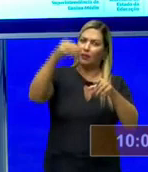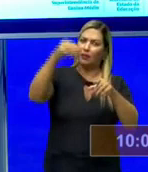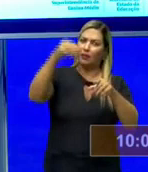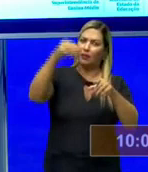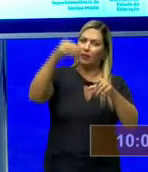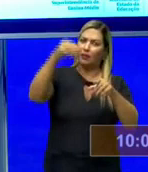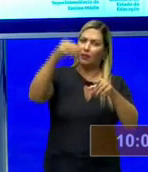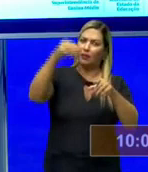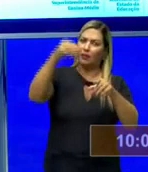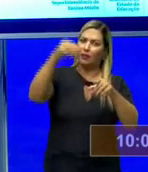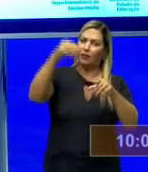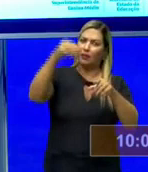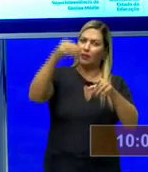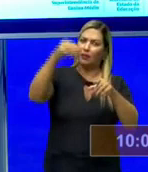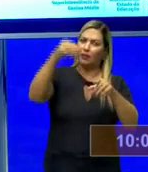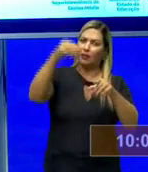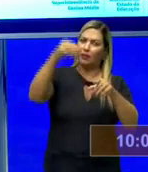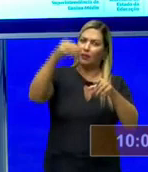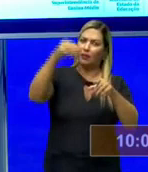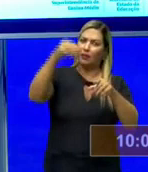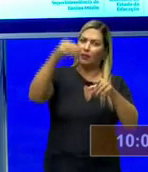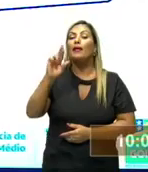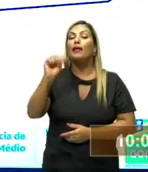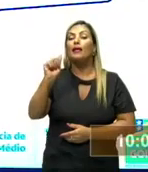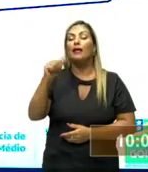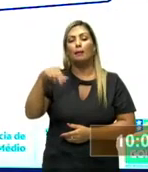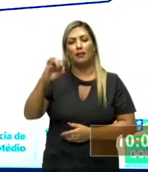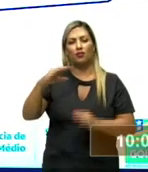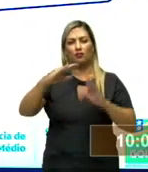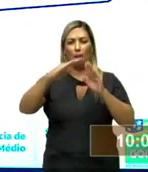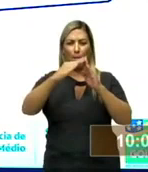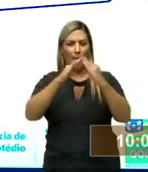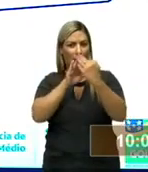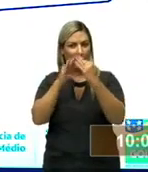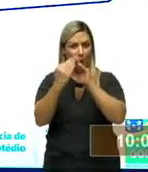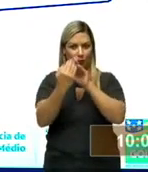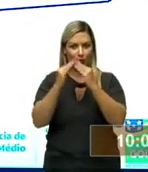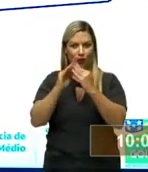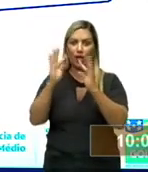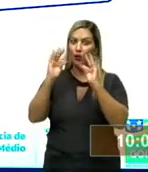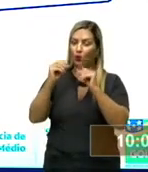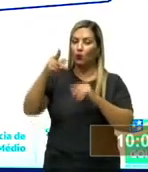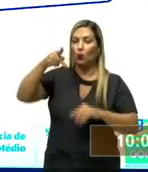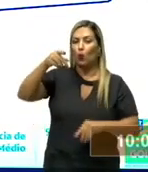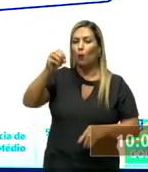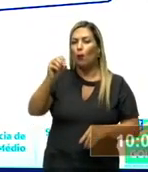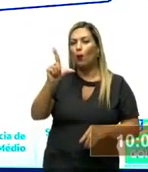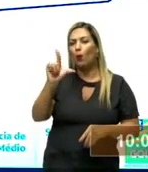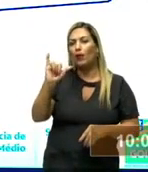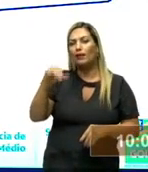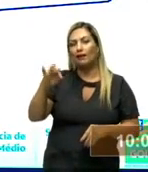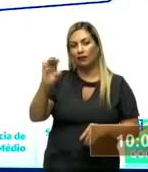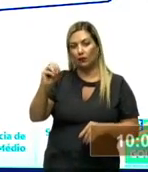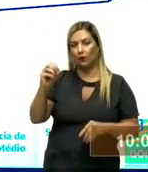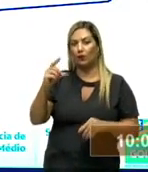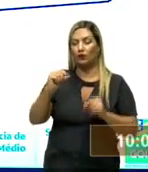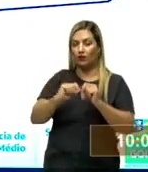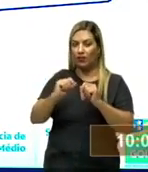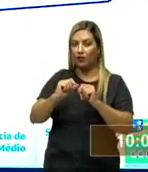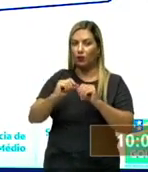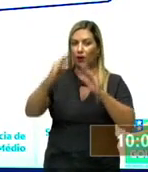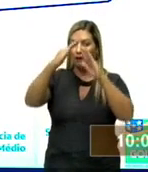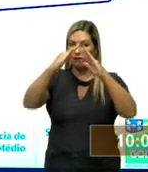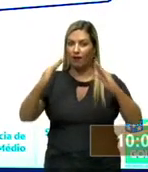pirâmide é todo poliedro de morrer capilar né que tem uma pirâmide é todo poliedro formado por uma Face interior